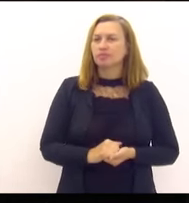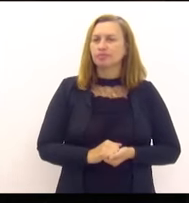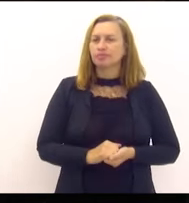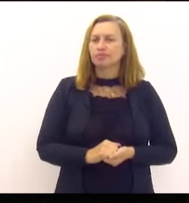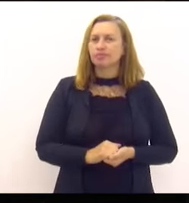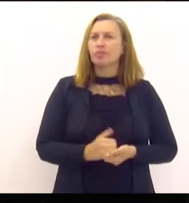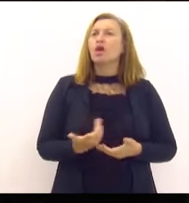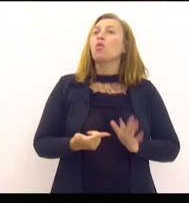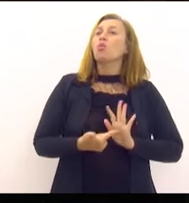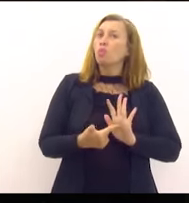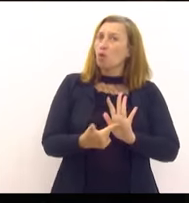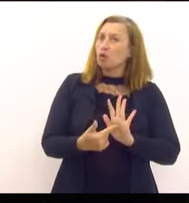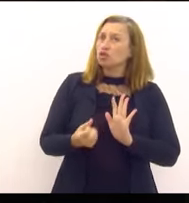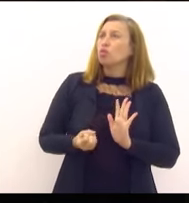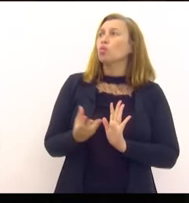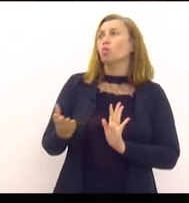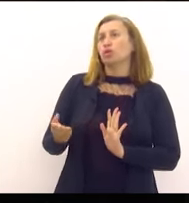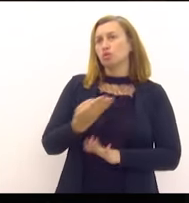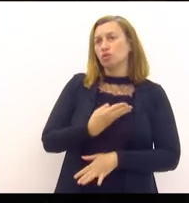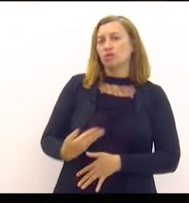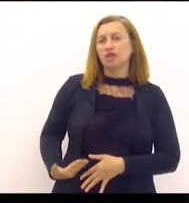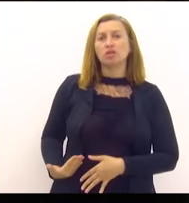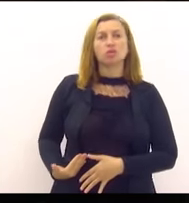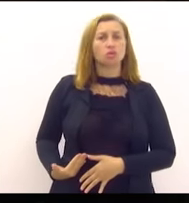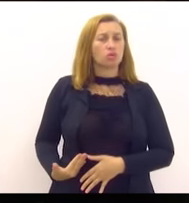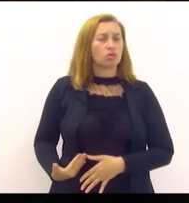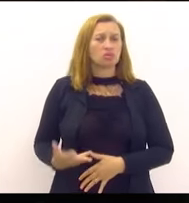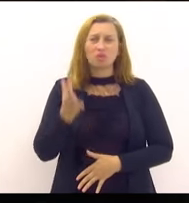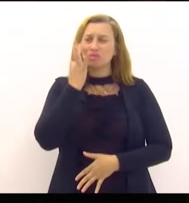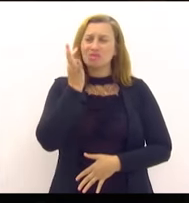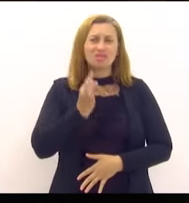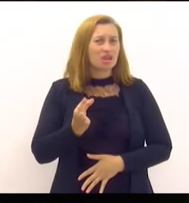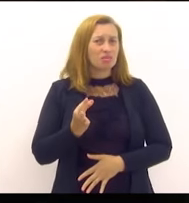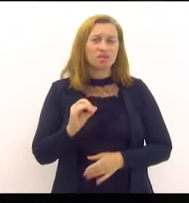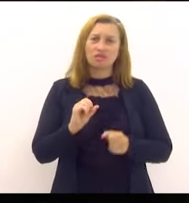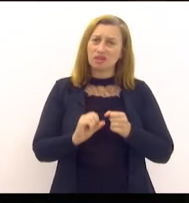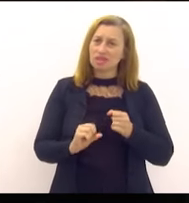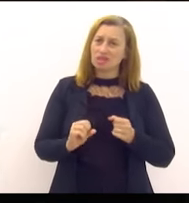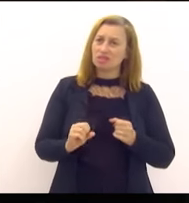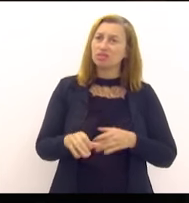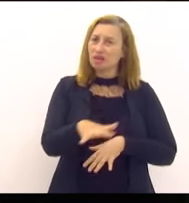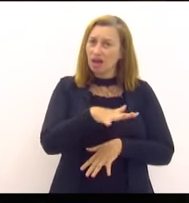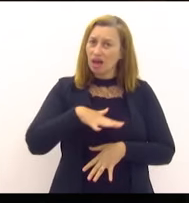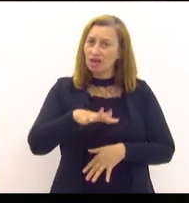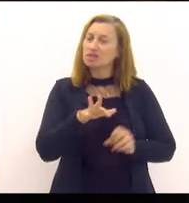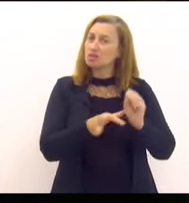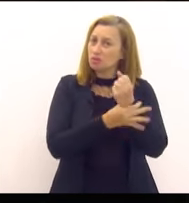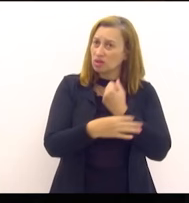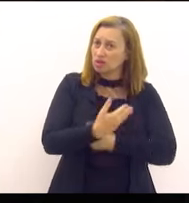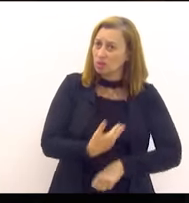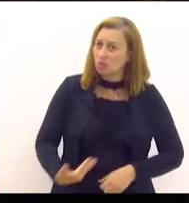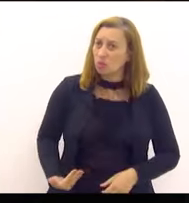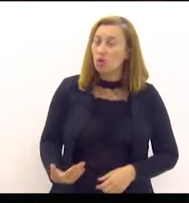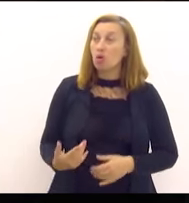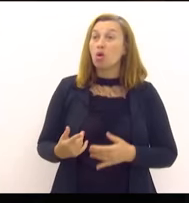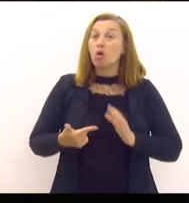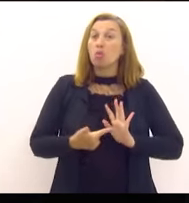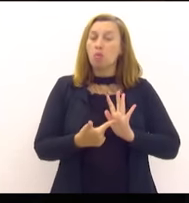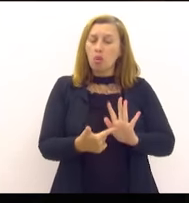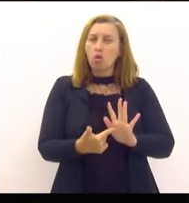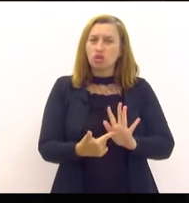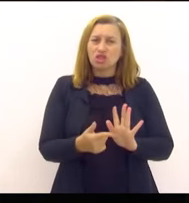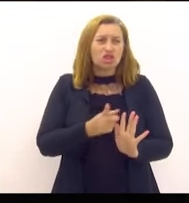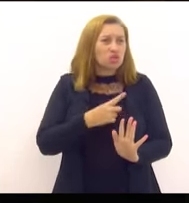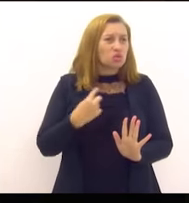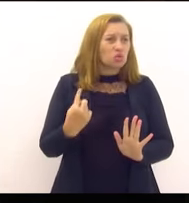Olha, isso mostra o quanto o governador está perdido na política de segurança. Isso mostra enquanto ele nos coloca, enquanto